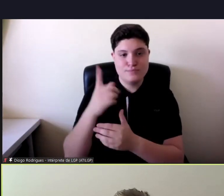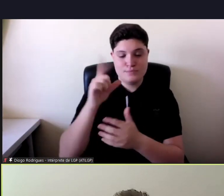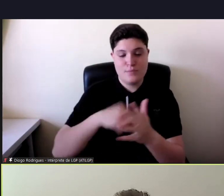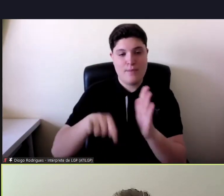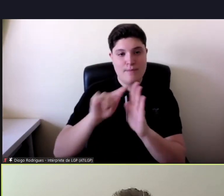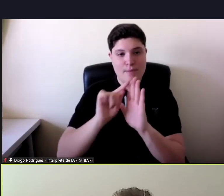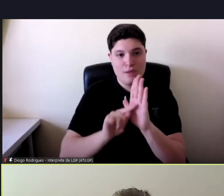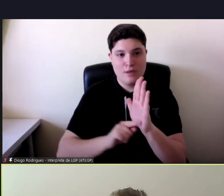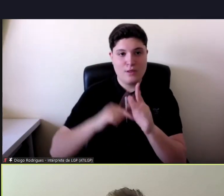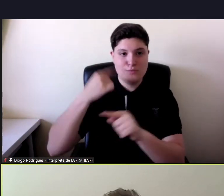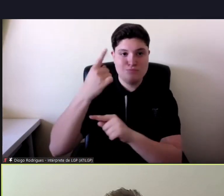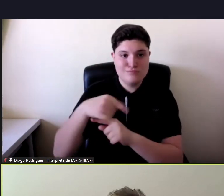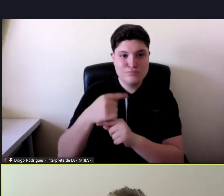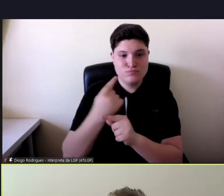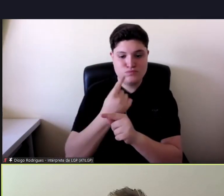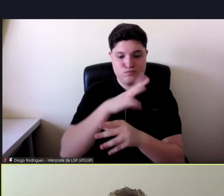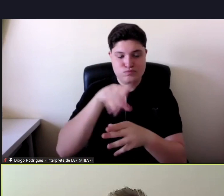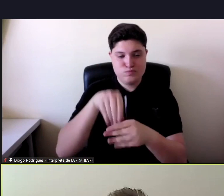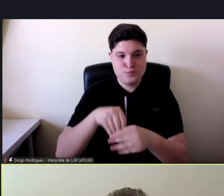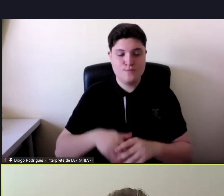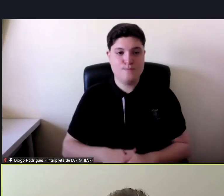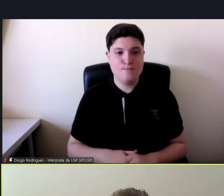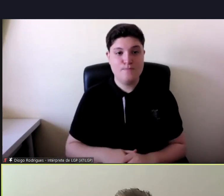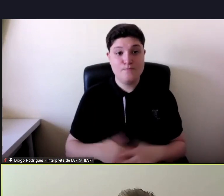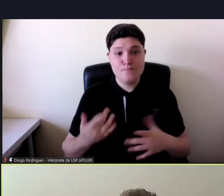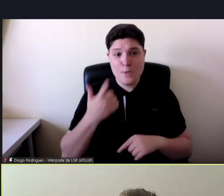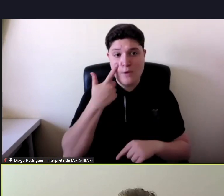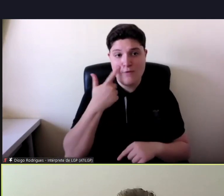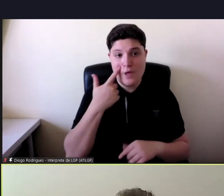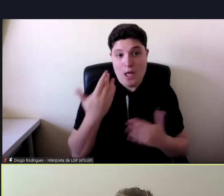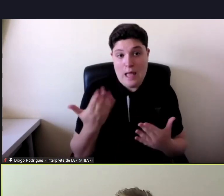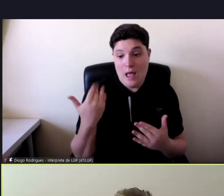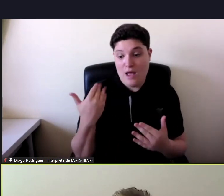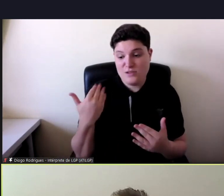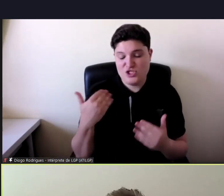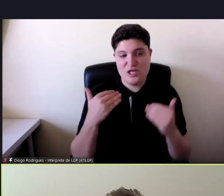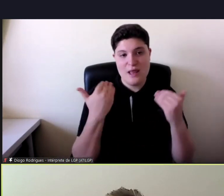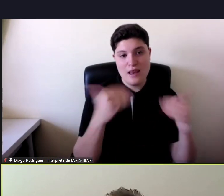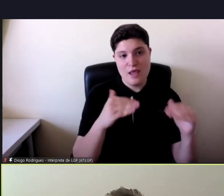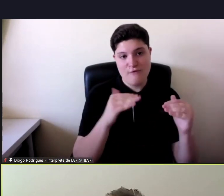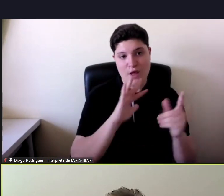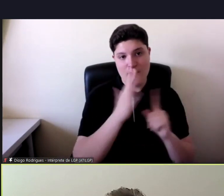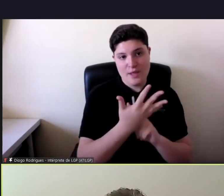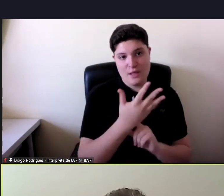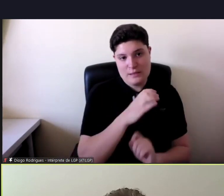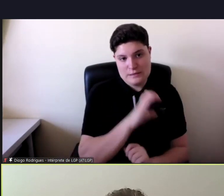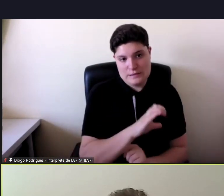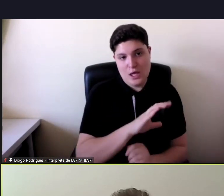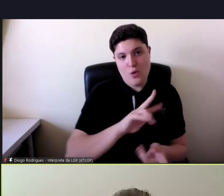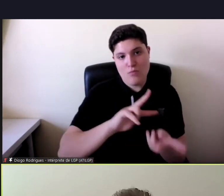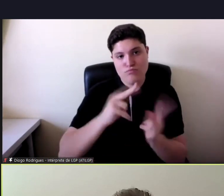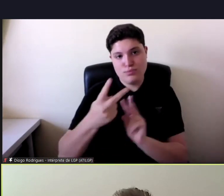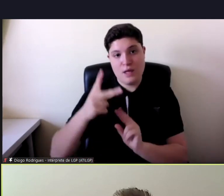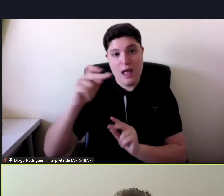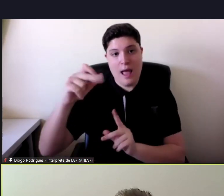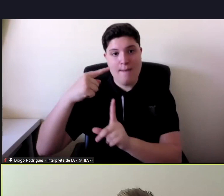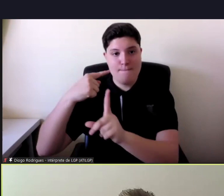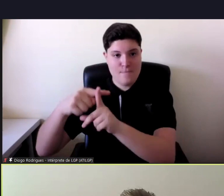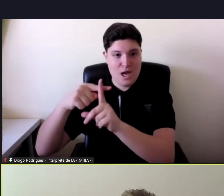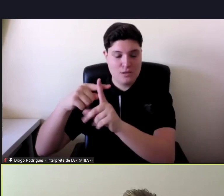que a economia prevalece, quer dizer, sem natureza não há economia, não há